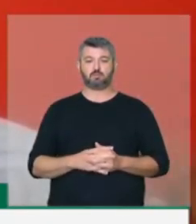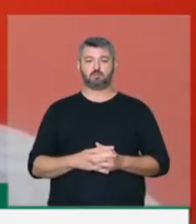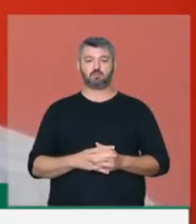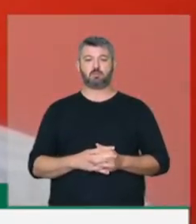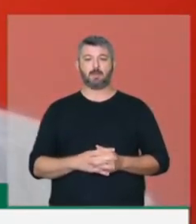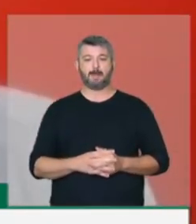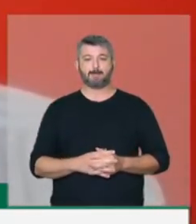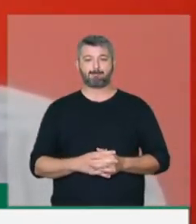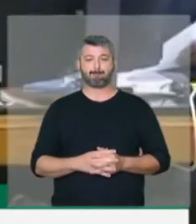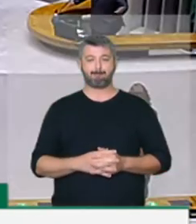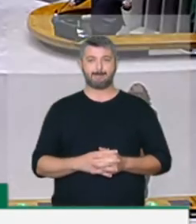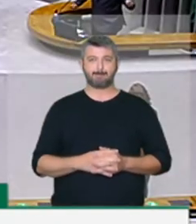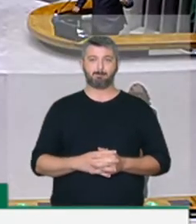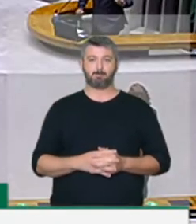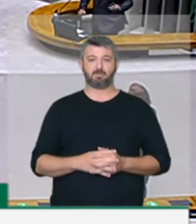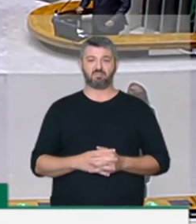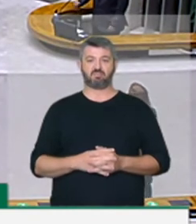presidente.